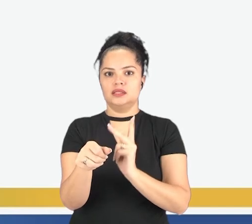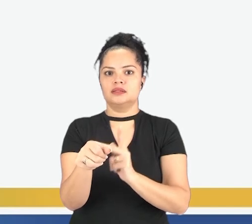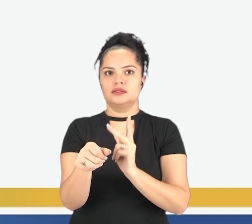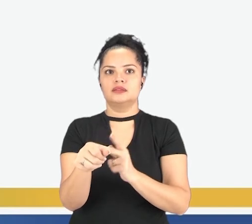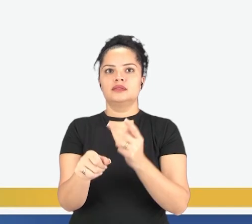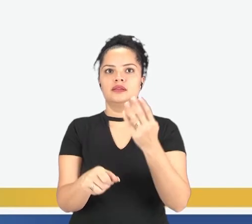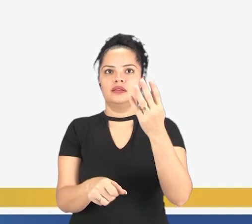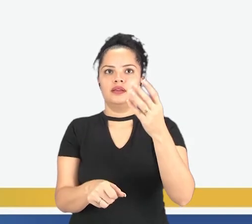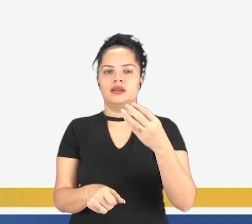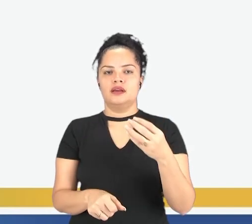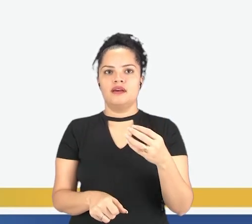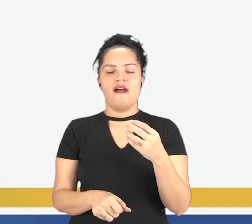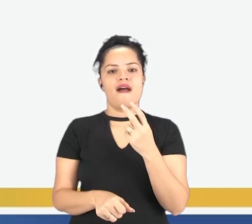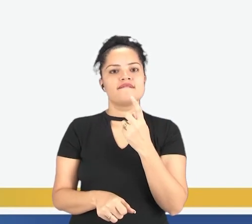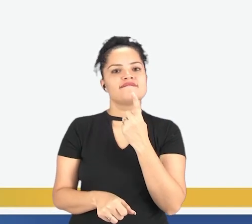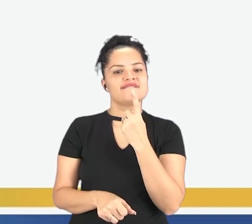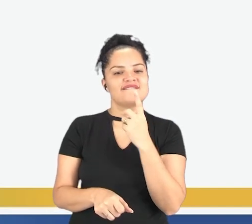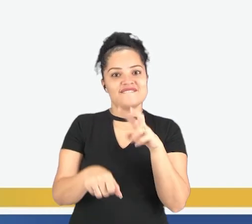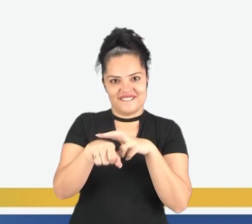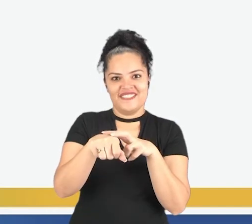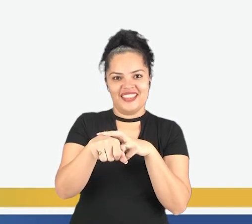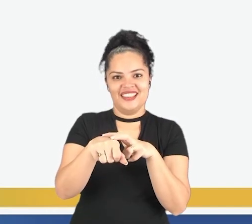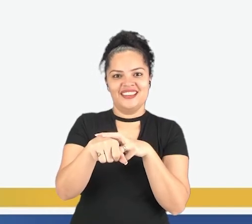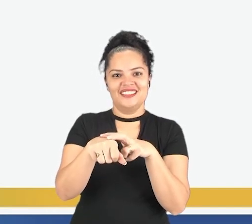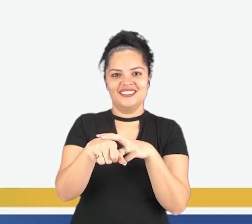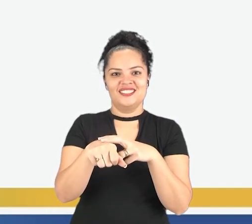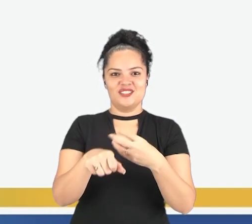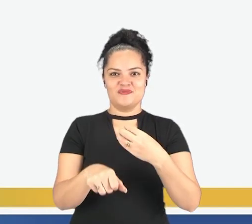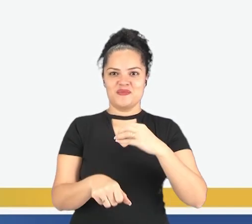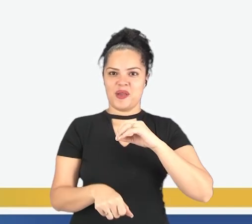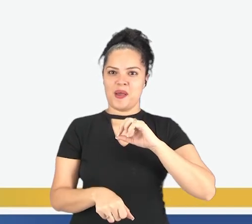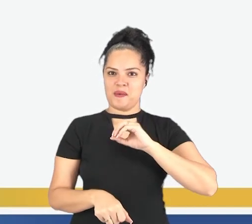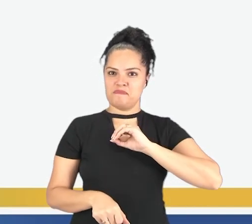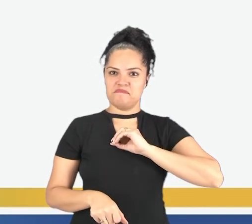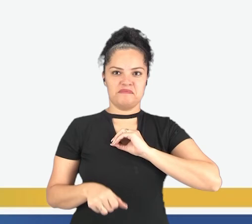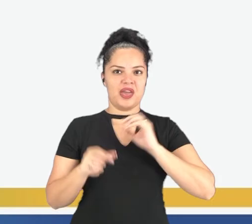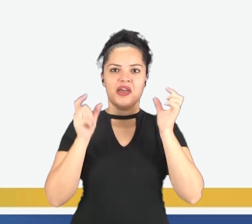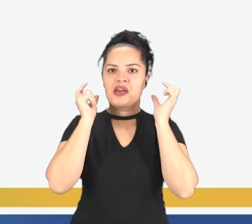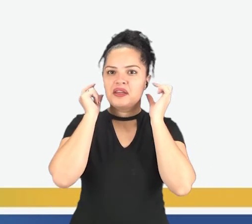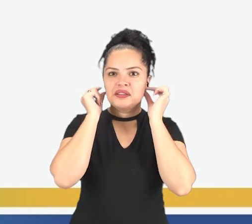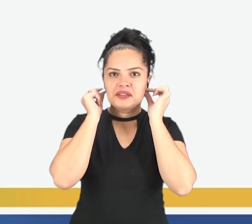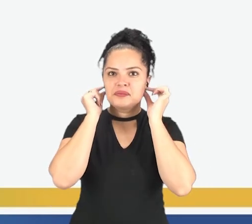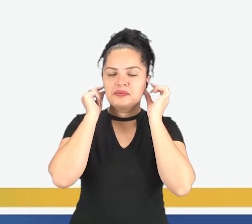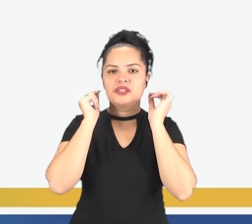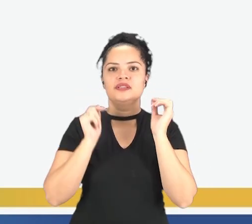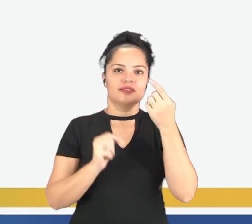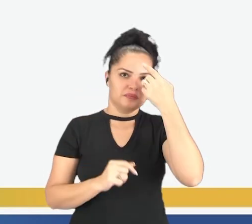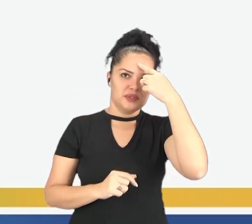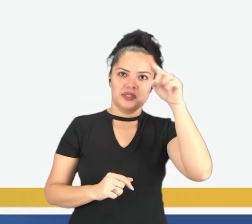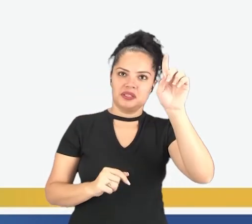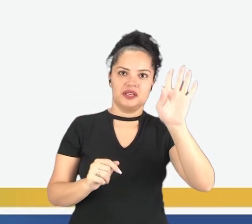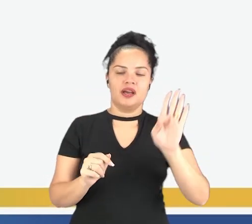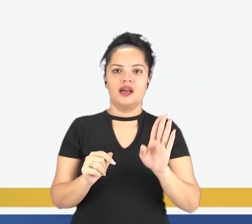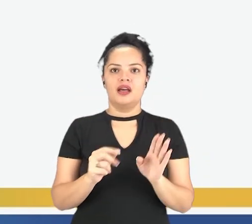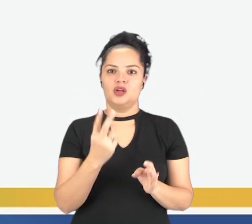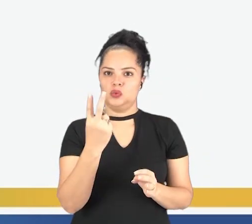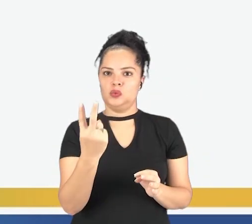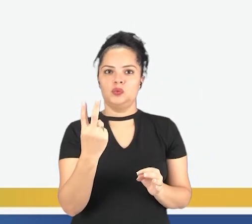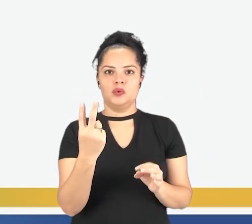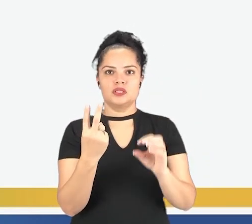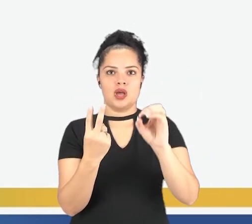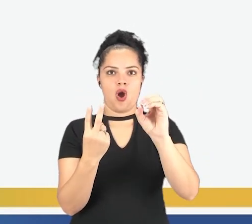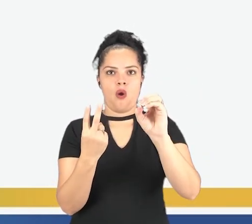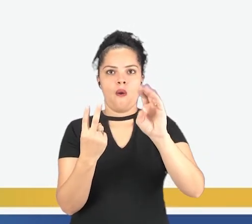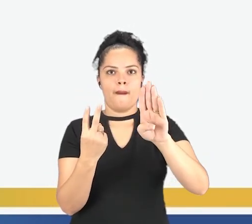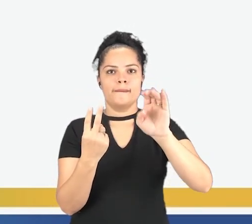observar aqui o jade, né, que é uma joia, né? Espécie de pedra, de esmeralda. E a obsidiana, são pedras